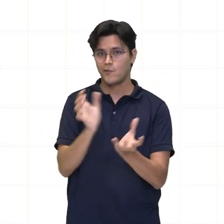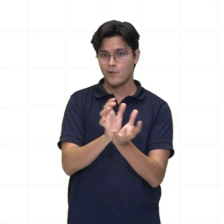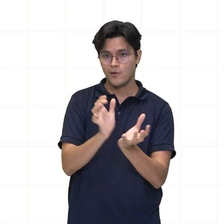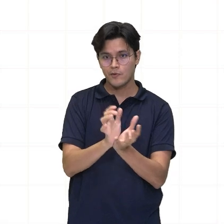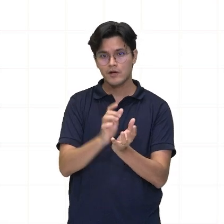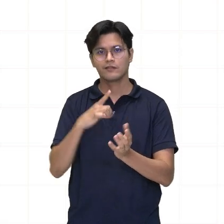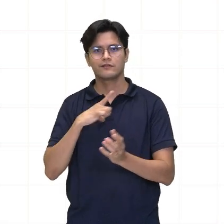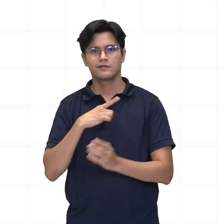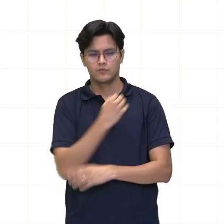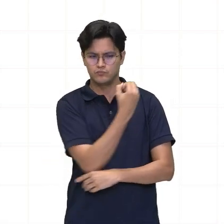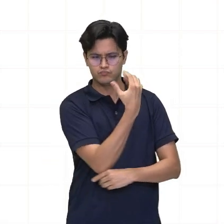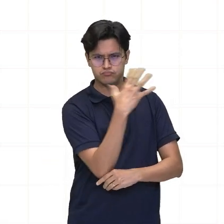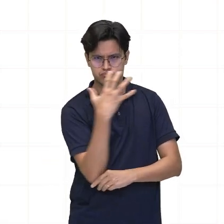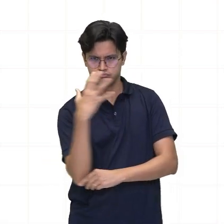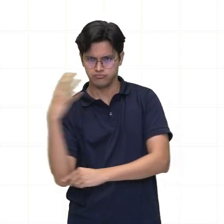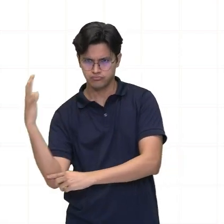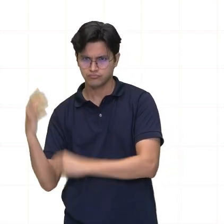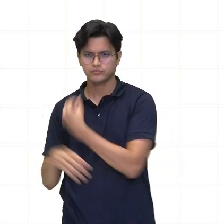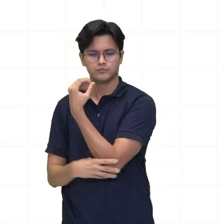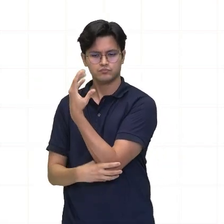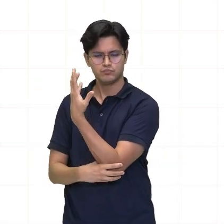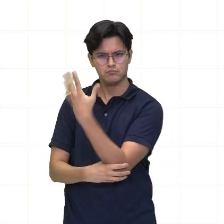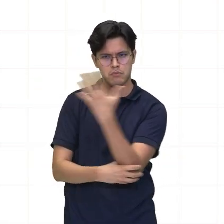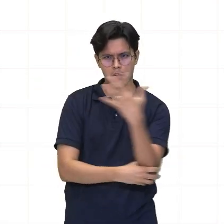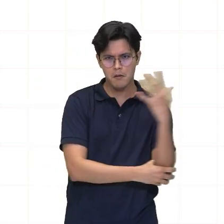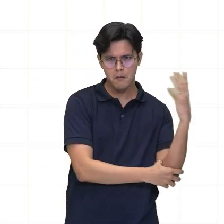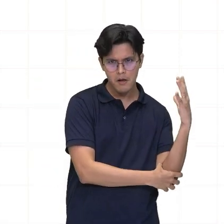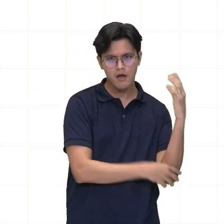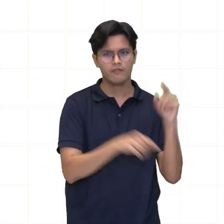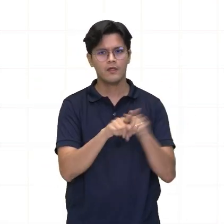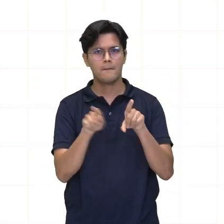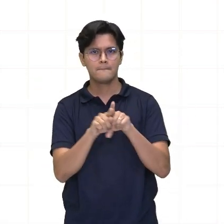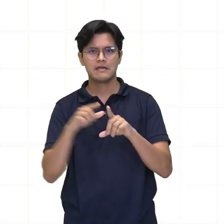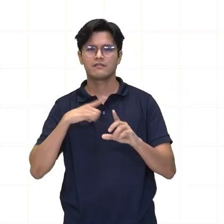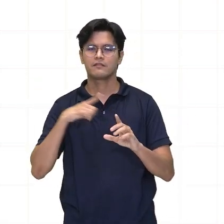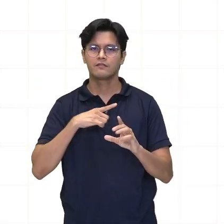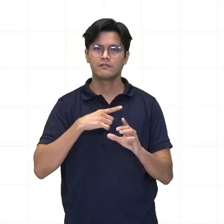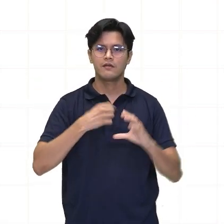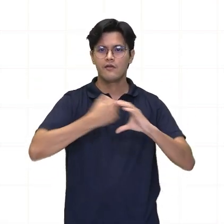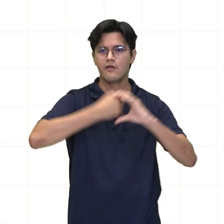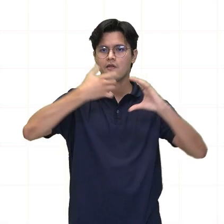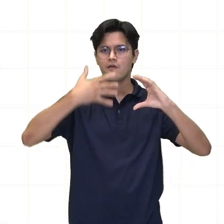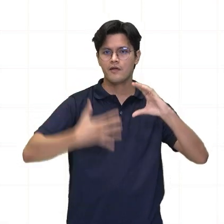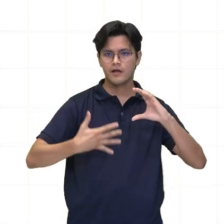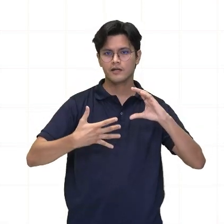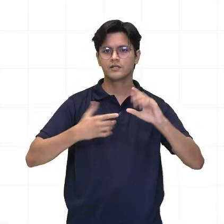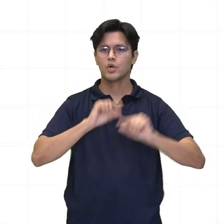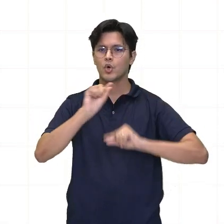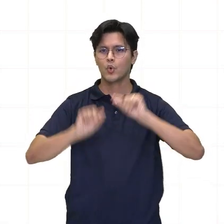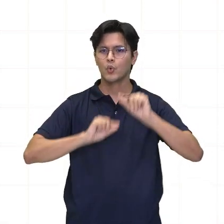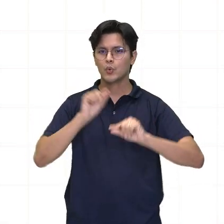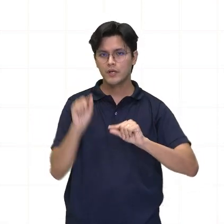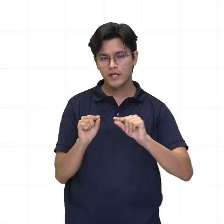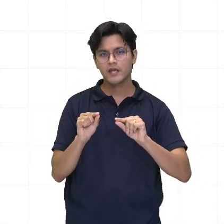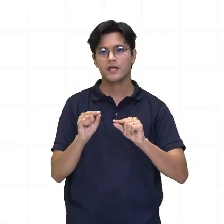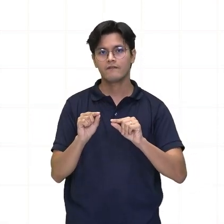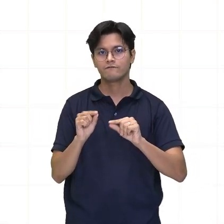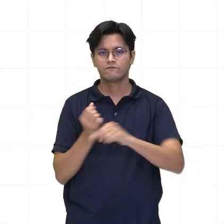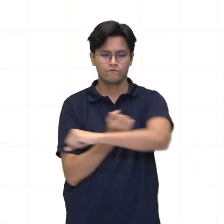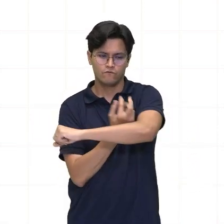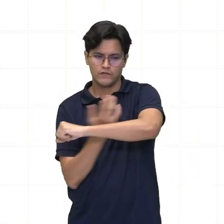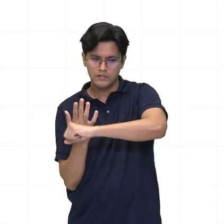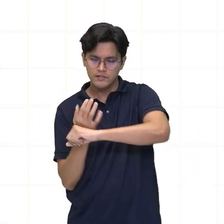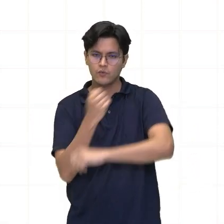né? Heterogênea. Nós temos aí características também com essa vegetação hidrófila, né? Ela